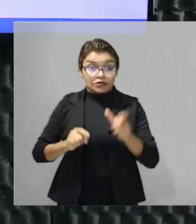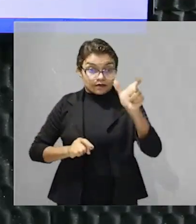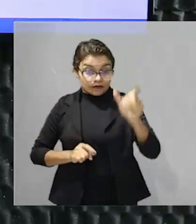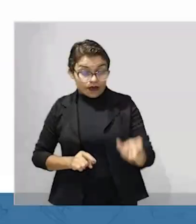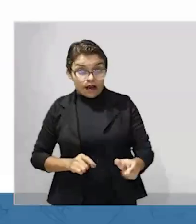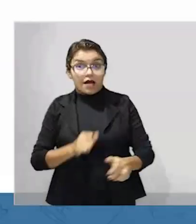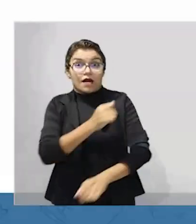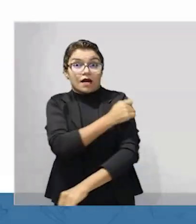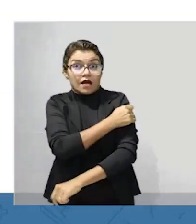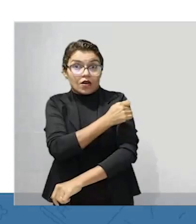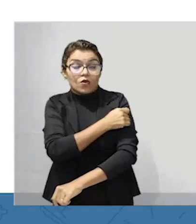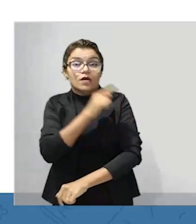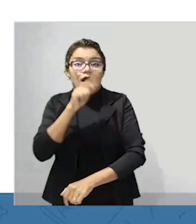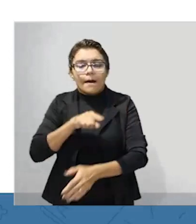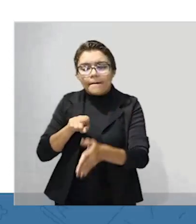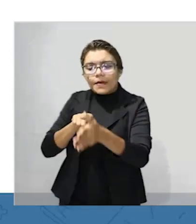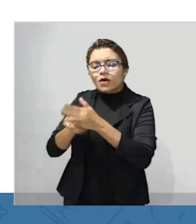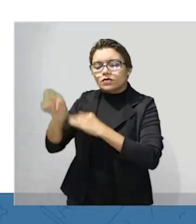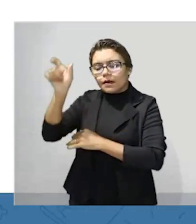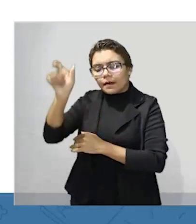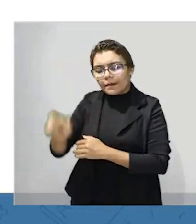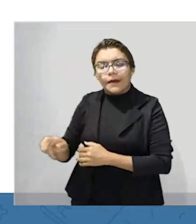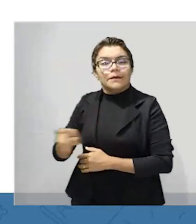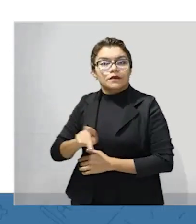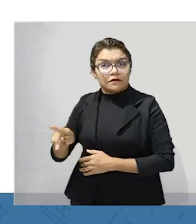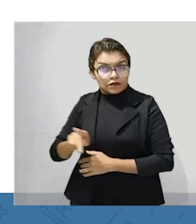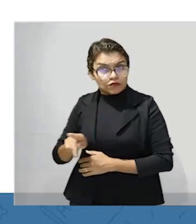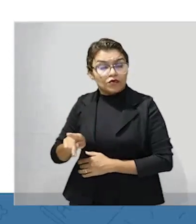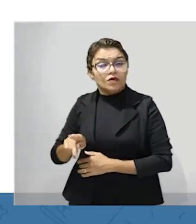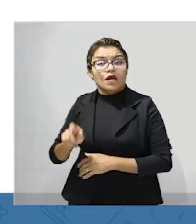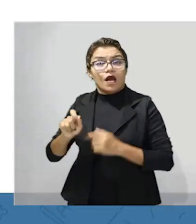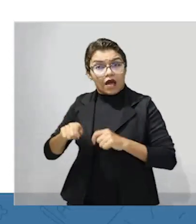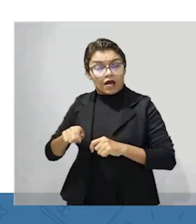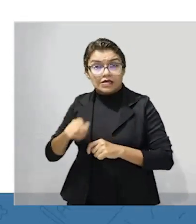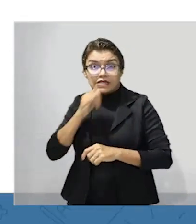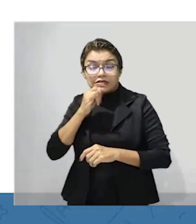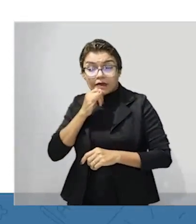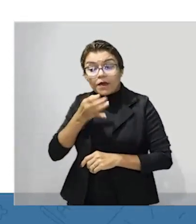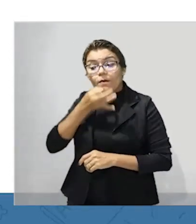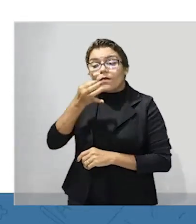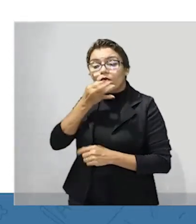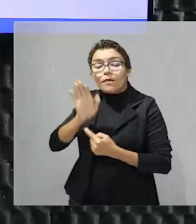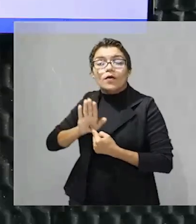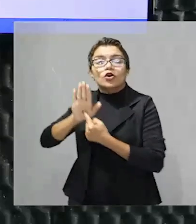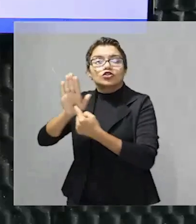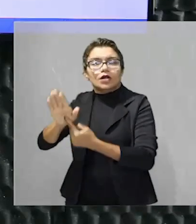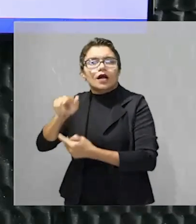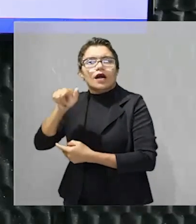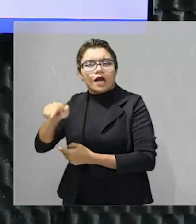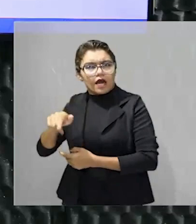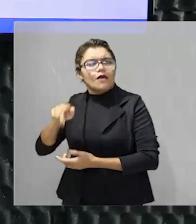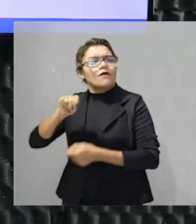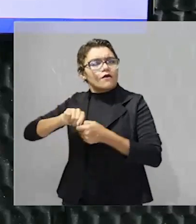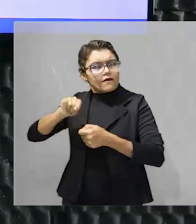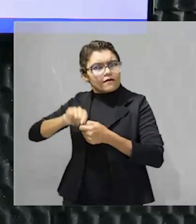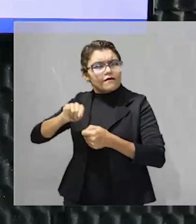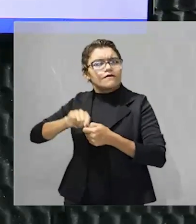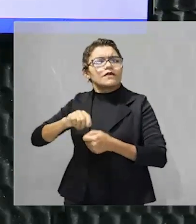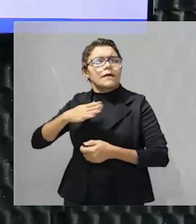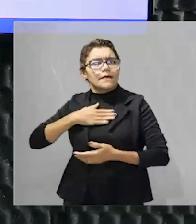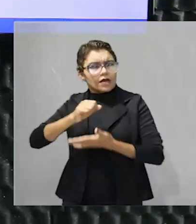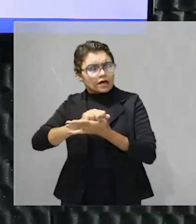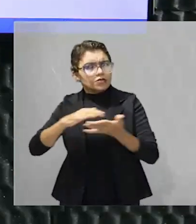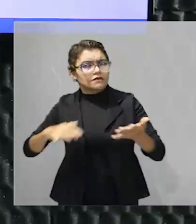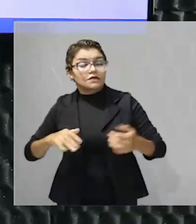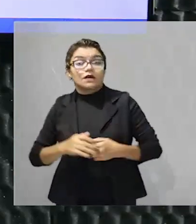estudante é argumentar para a professora que ela fez o trabalho. É tentar mostrar para a professora que eu fiz. E a prova